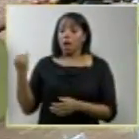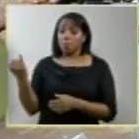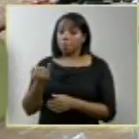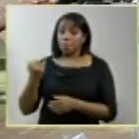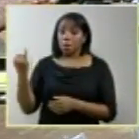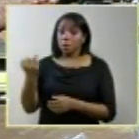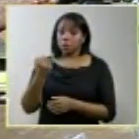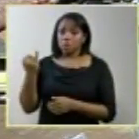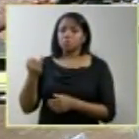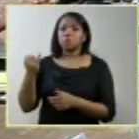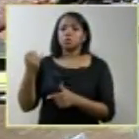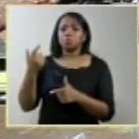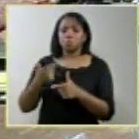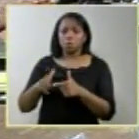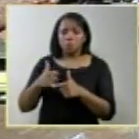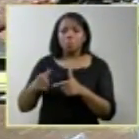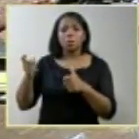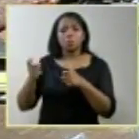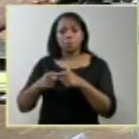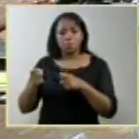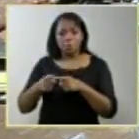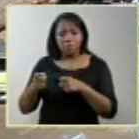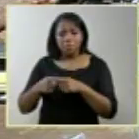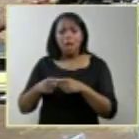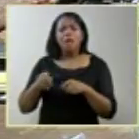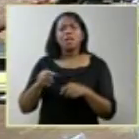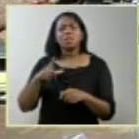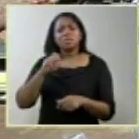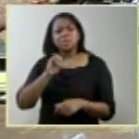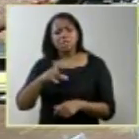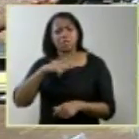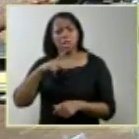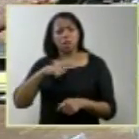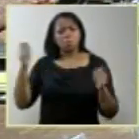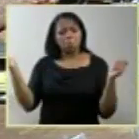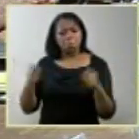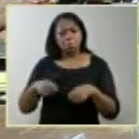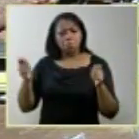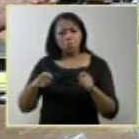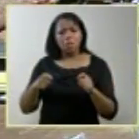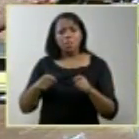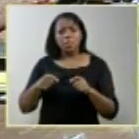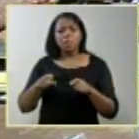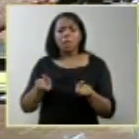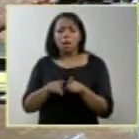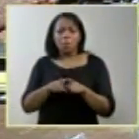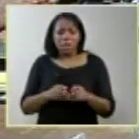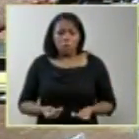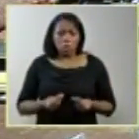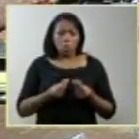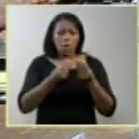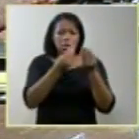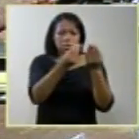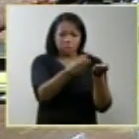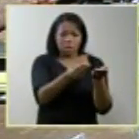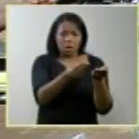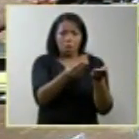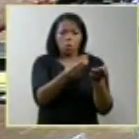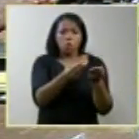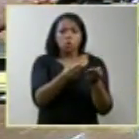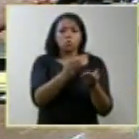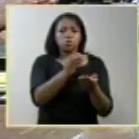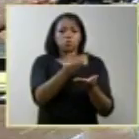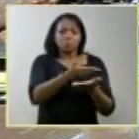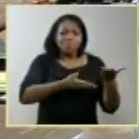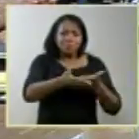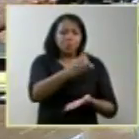questão ética, a impossibilidade de doação de órgãos de um feto anencefálico. Portanto, eu